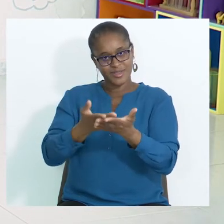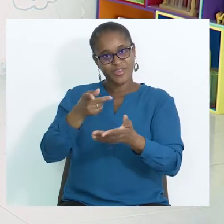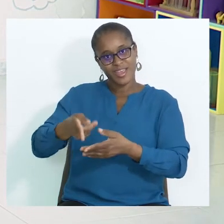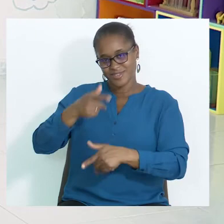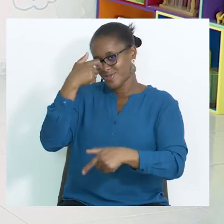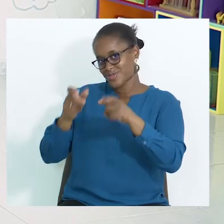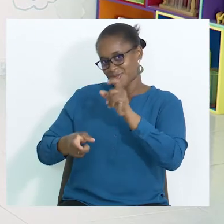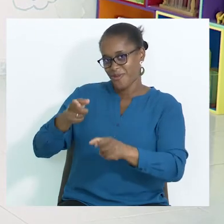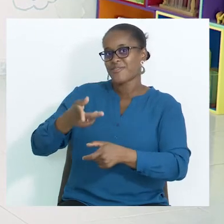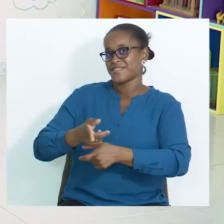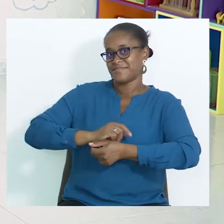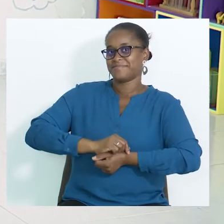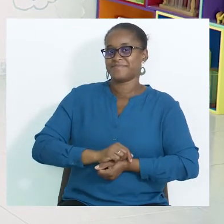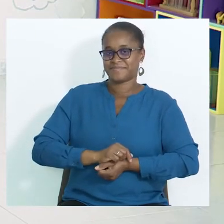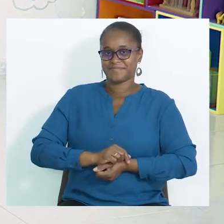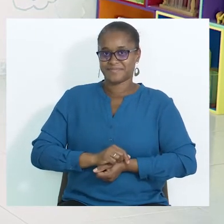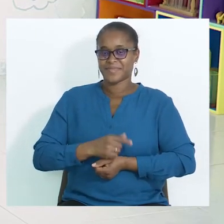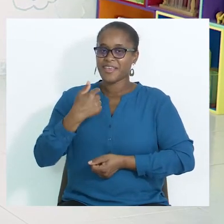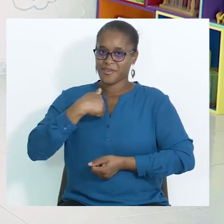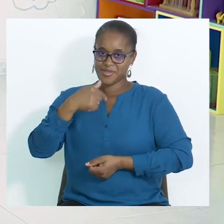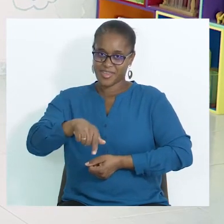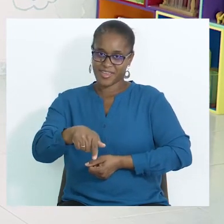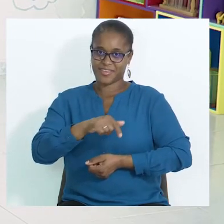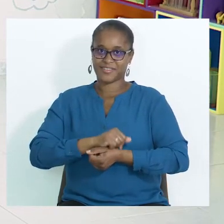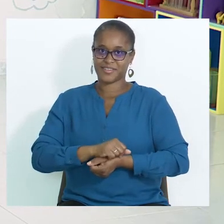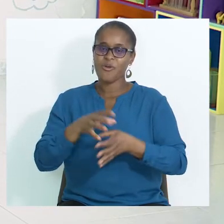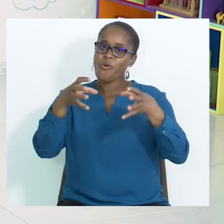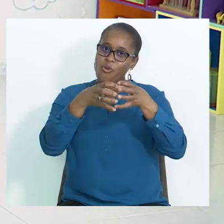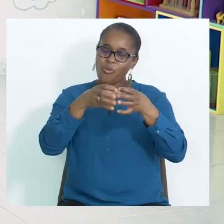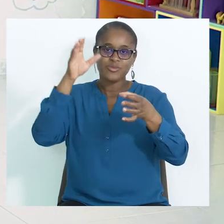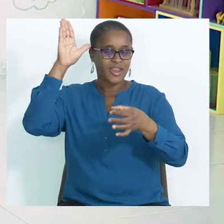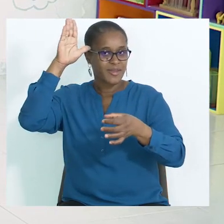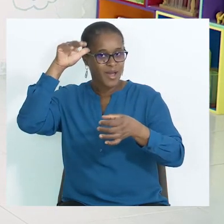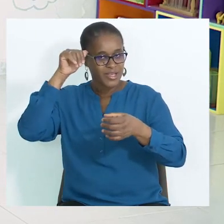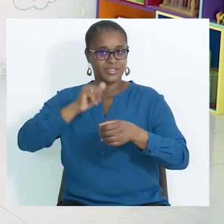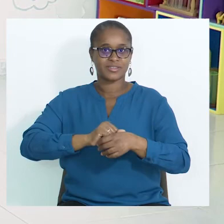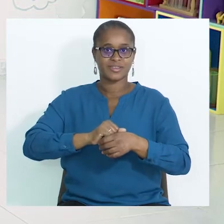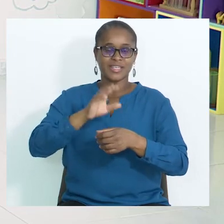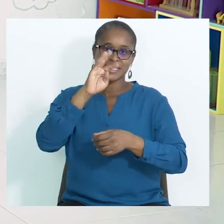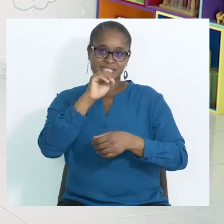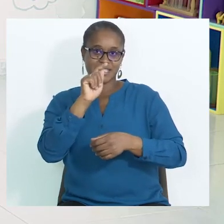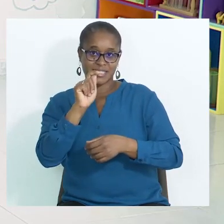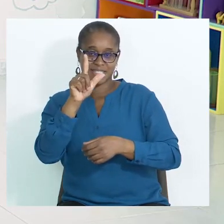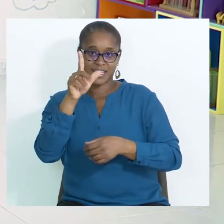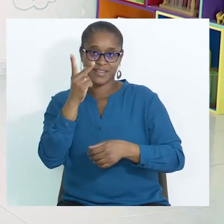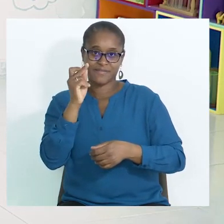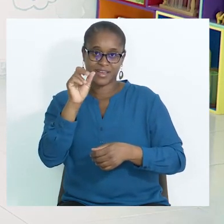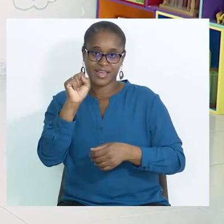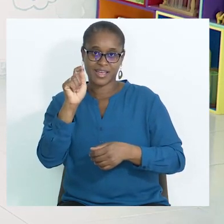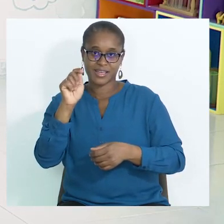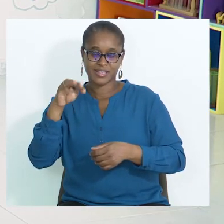apresentação dessas personagens eu tenho aqui grupo dos animais selvagens